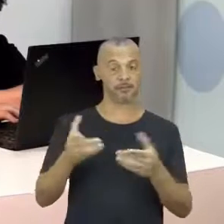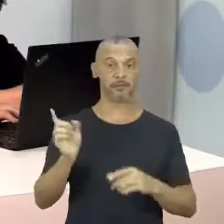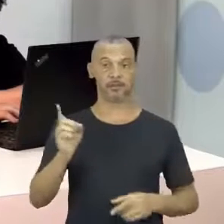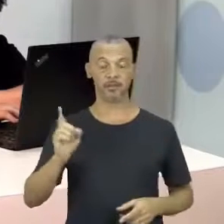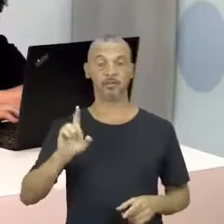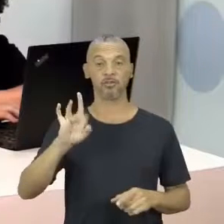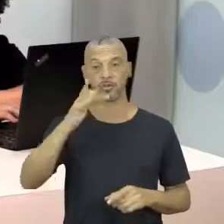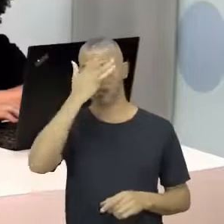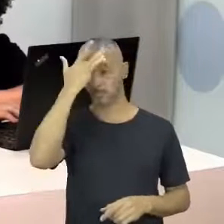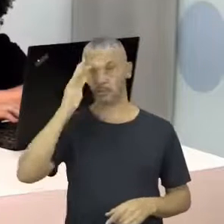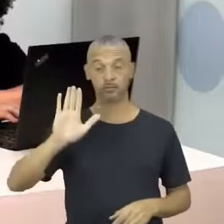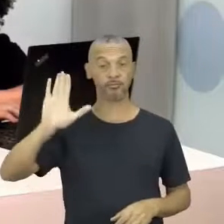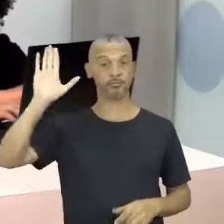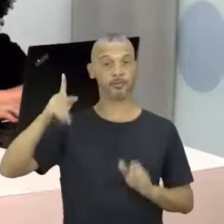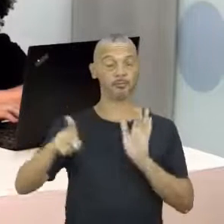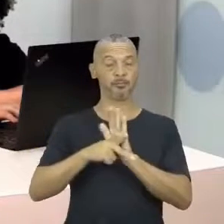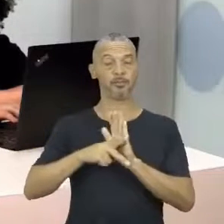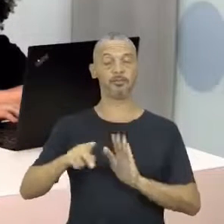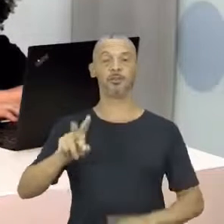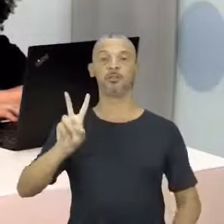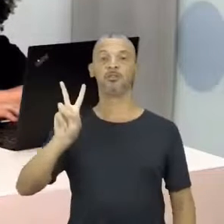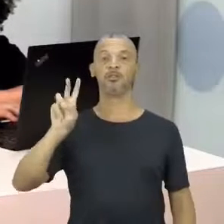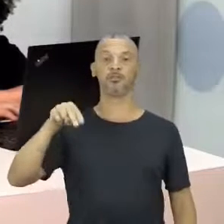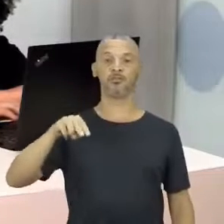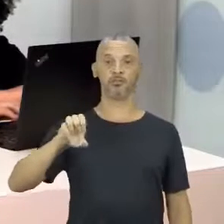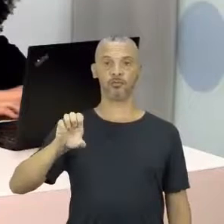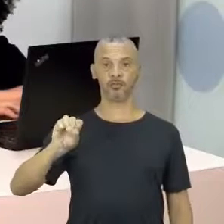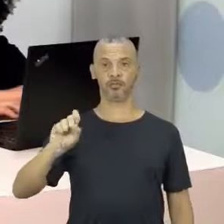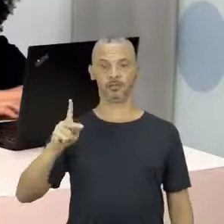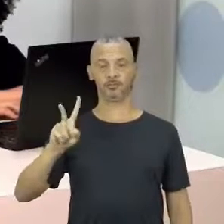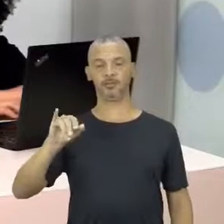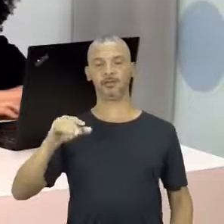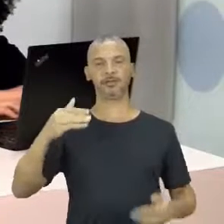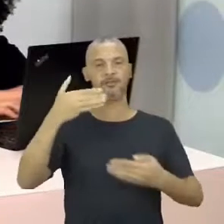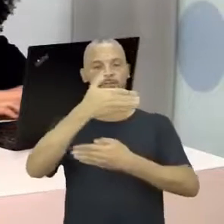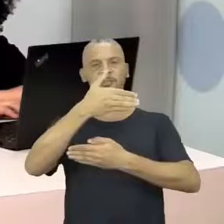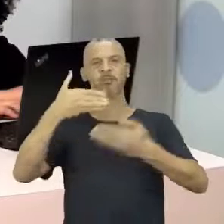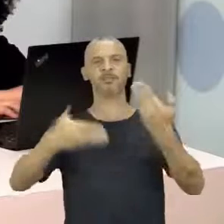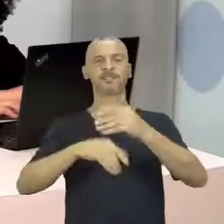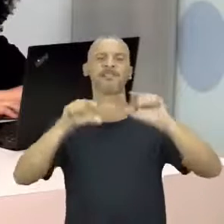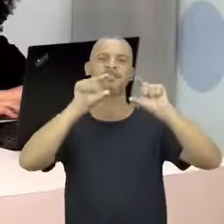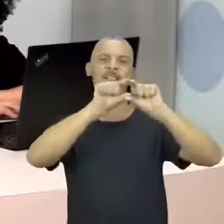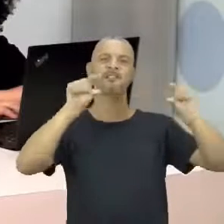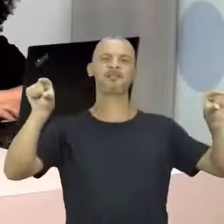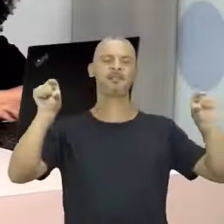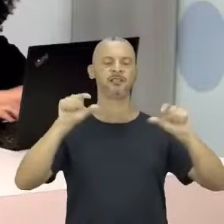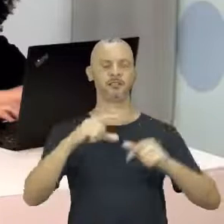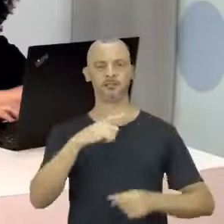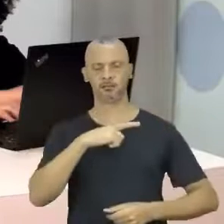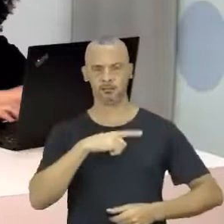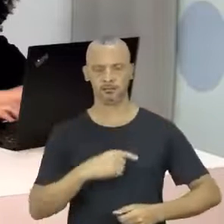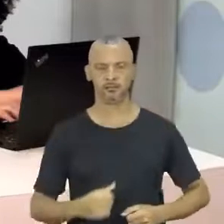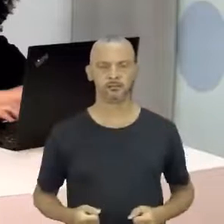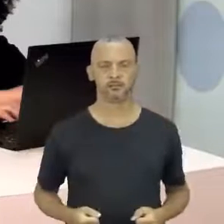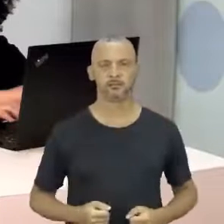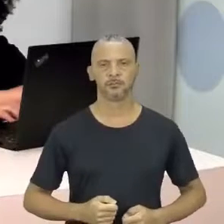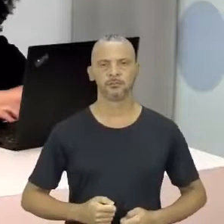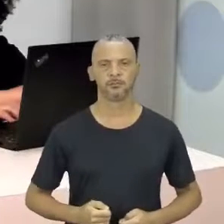o candidato da VUNESP. E a gente vai corrigir o PPT e aí a gente disponibiliza para vocês também, ok?